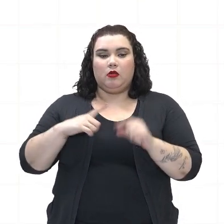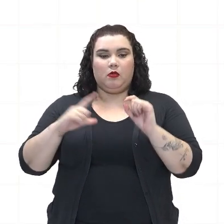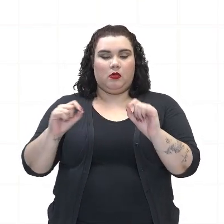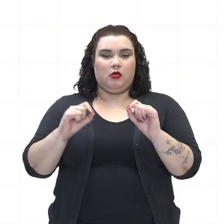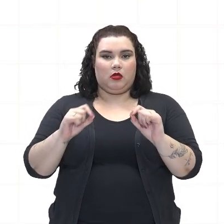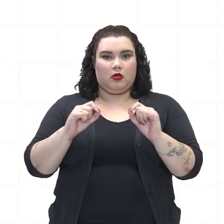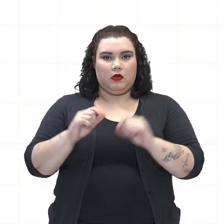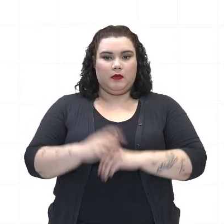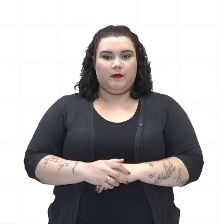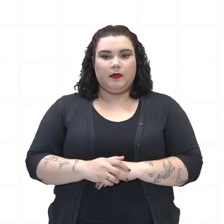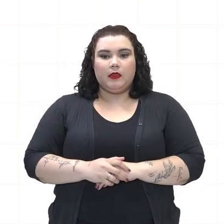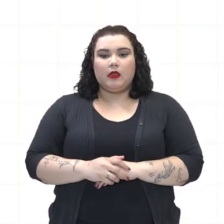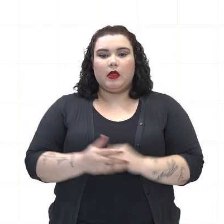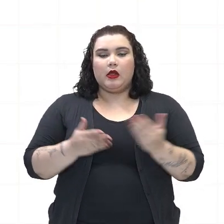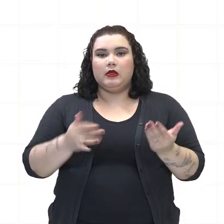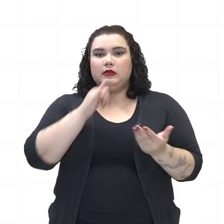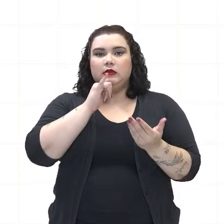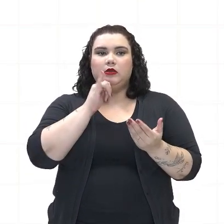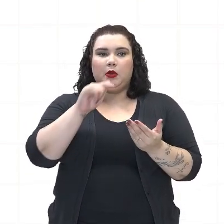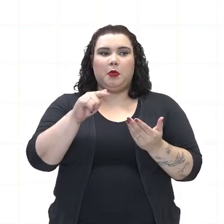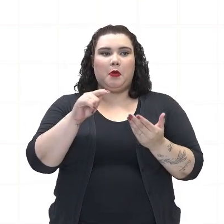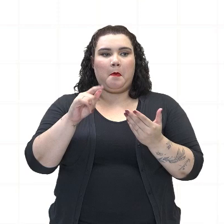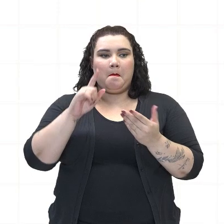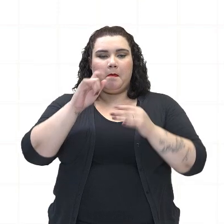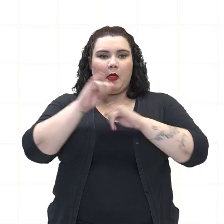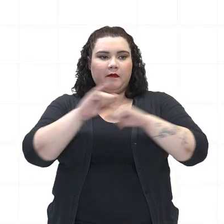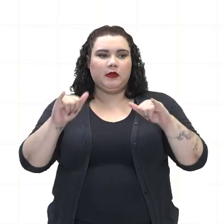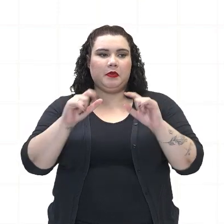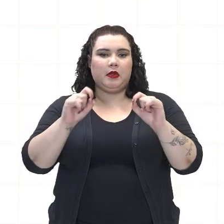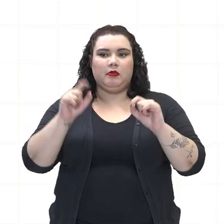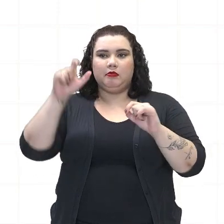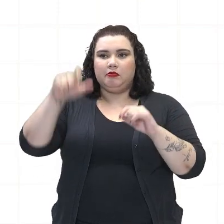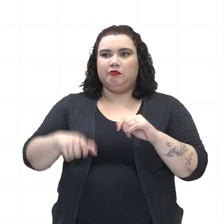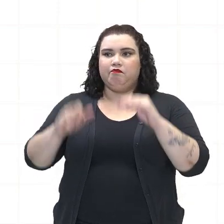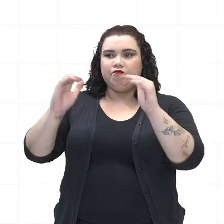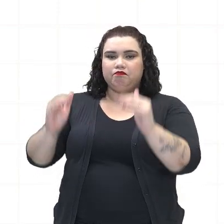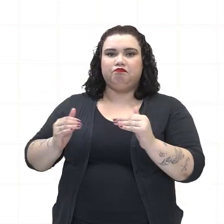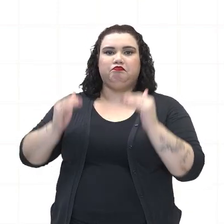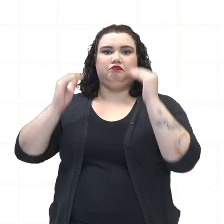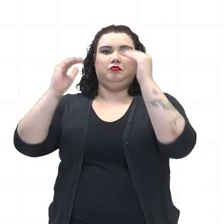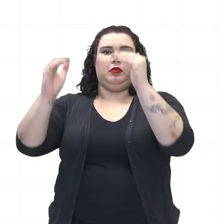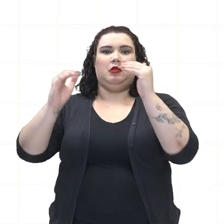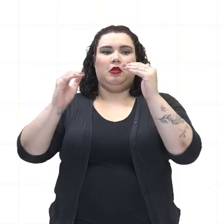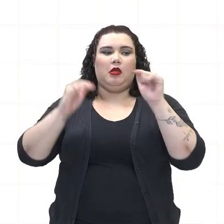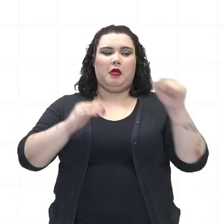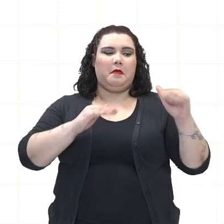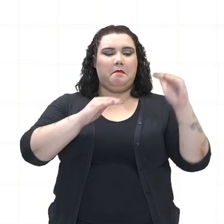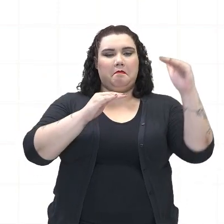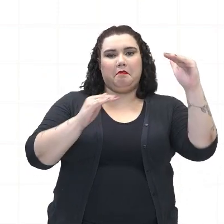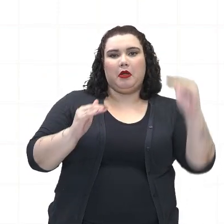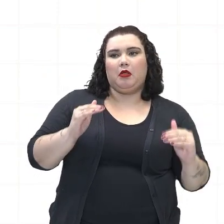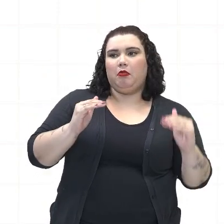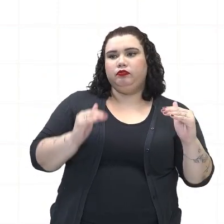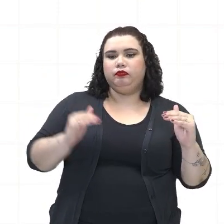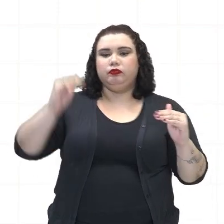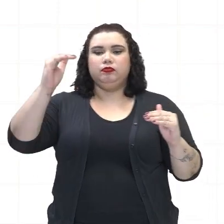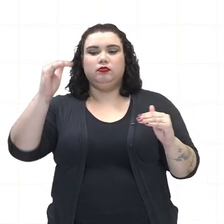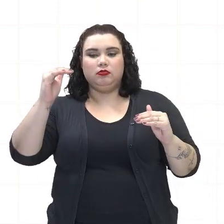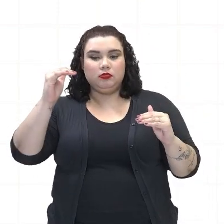você pregar uma superioridade de uma pessoa, de um grupo de pessoas em relação a outra, né? No meu caso